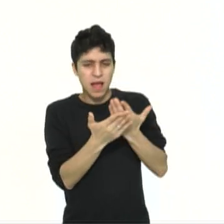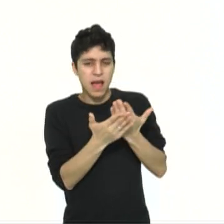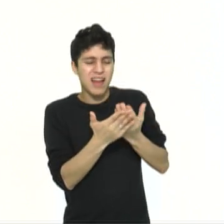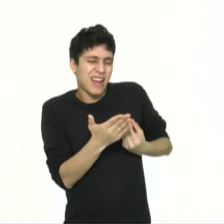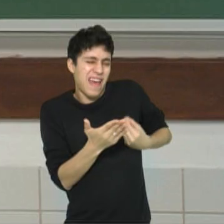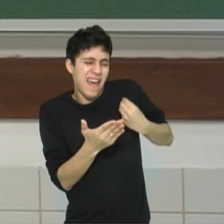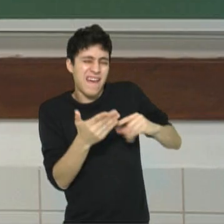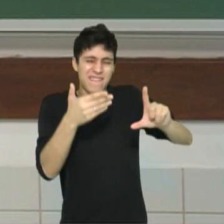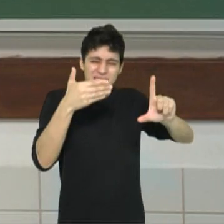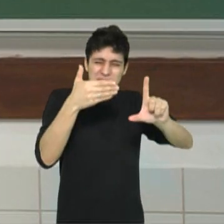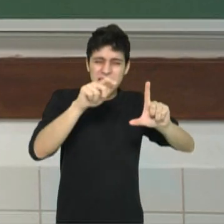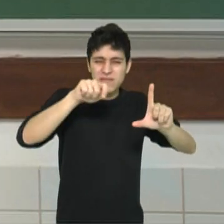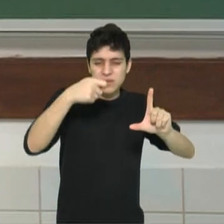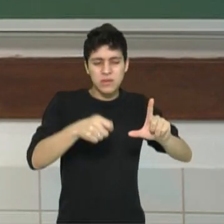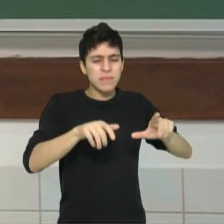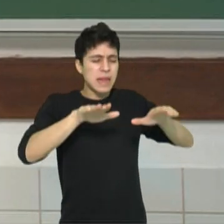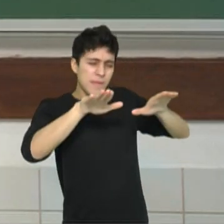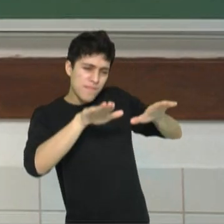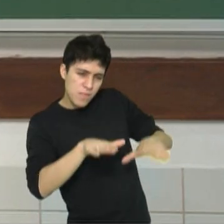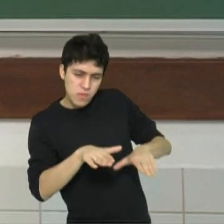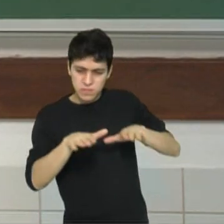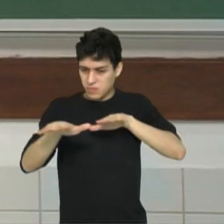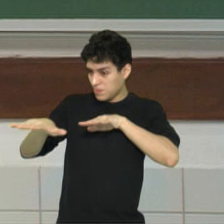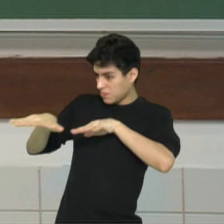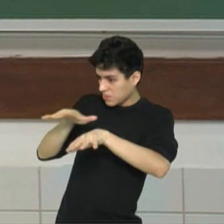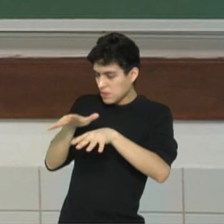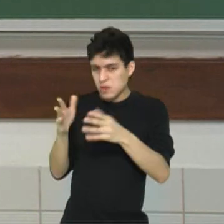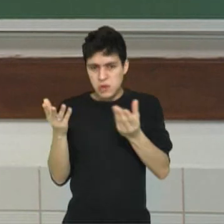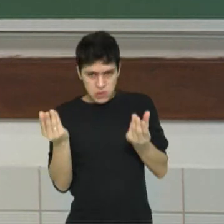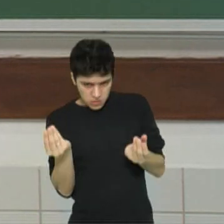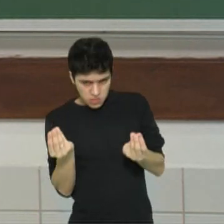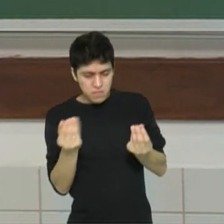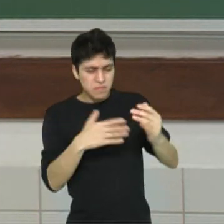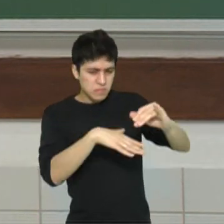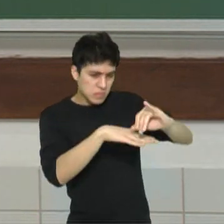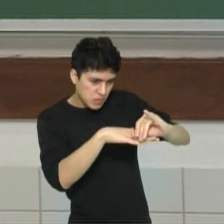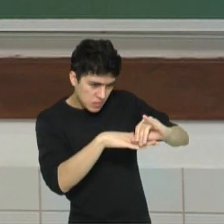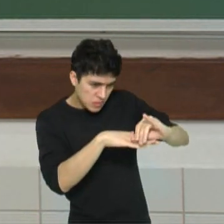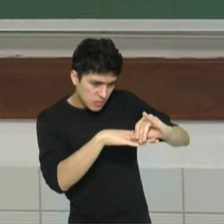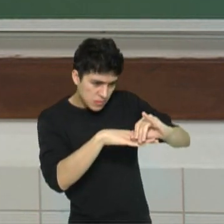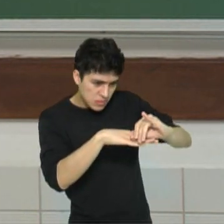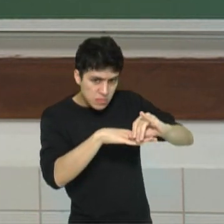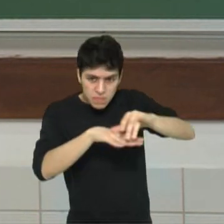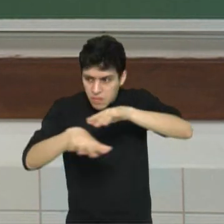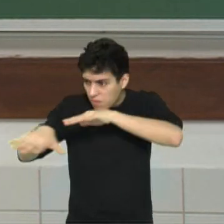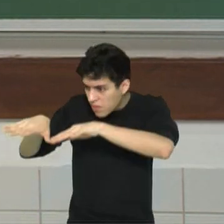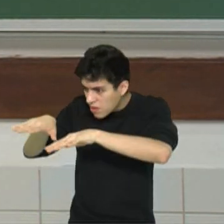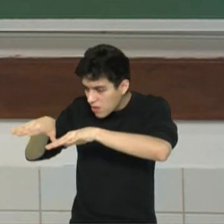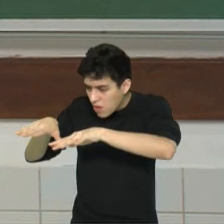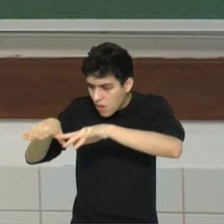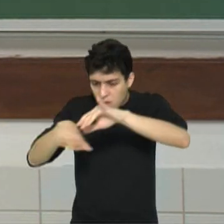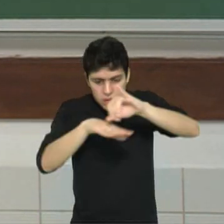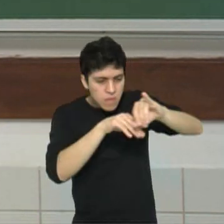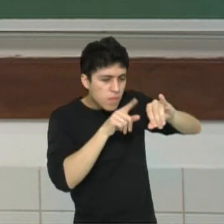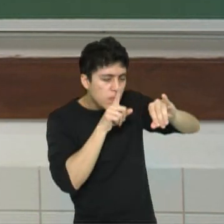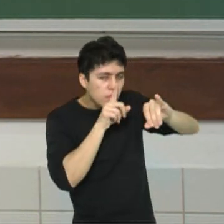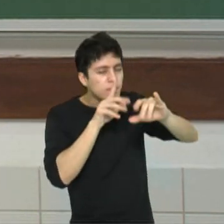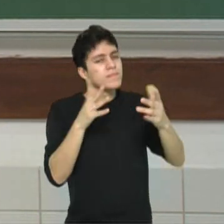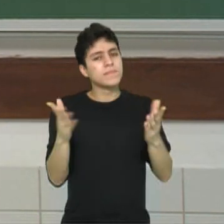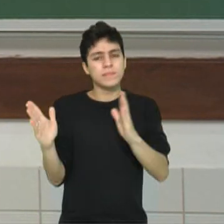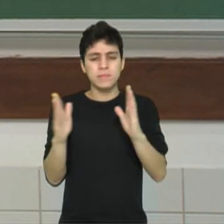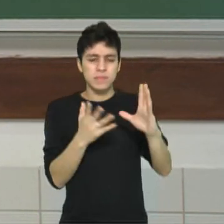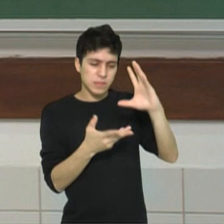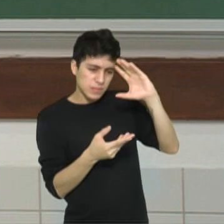sobre repouso, movimento, né, que a gente entendeu quando que um corpo está em movimento. Nós já conhecemos o que é posição, o